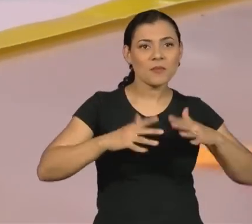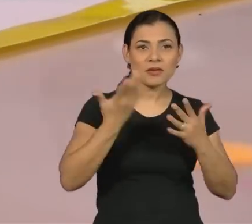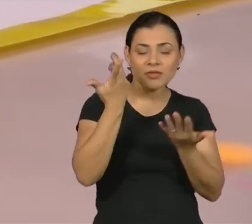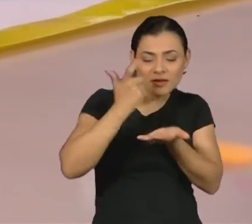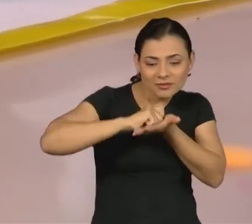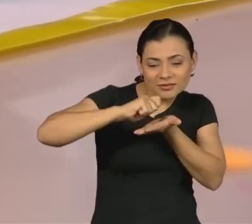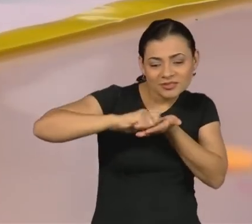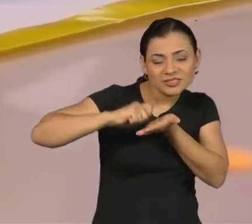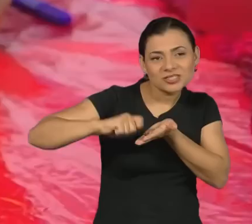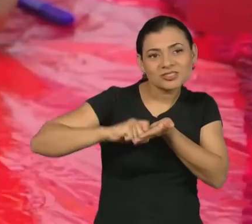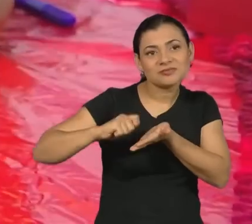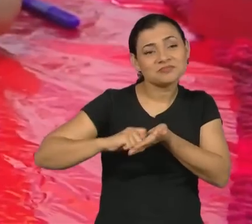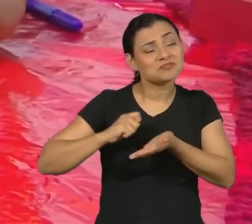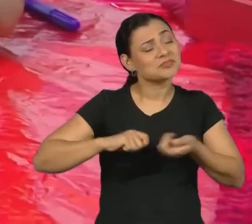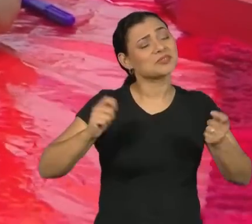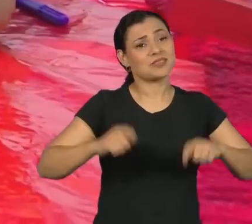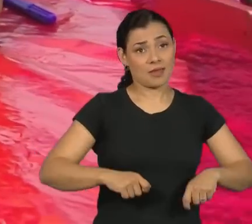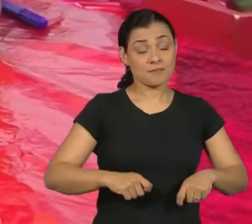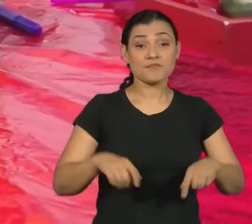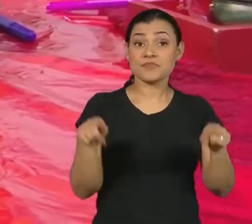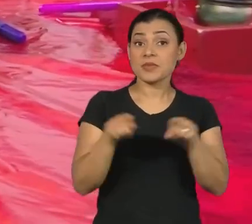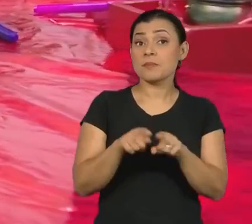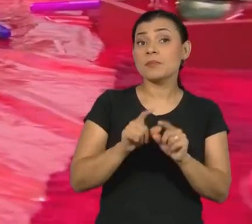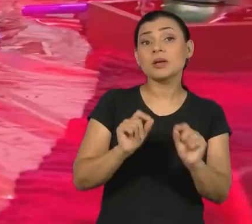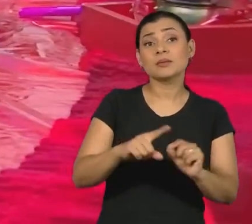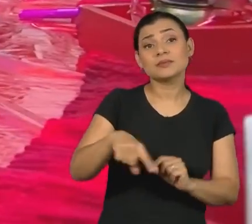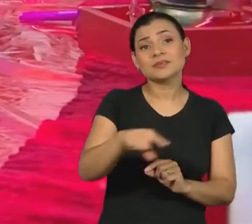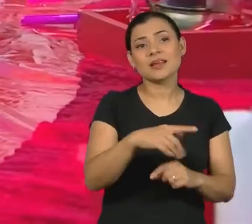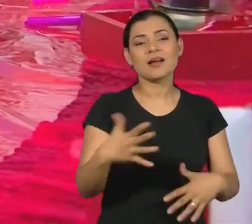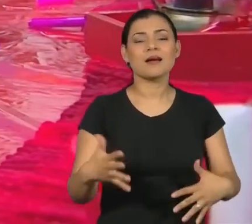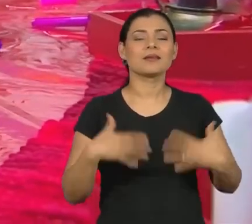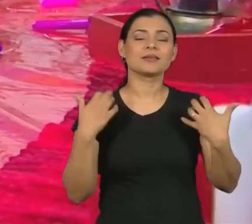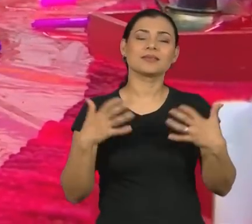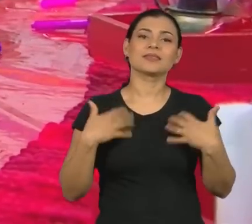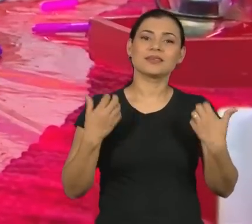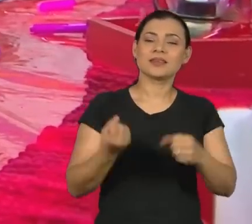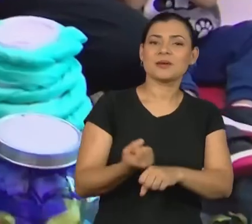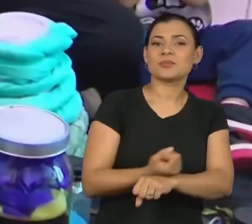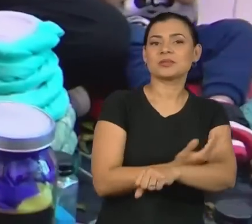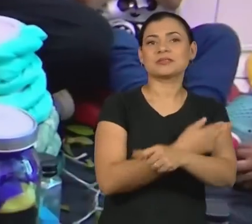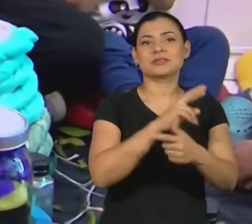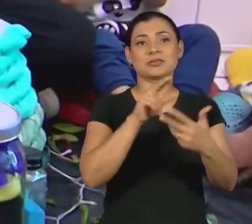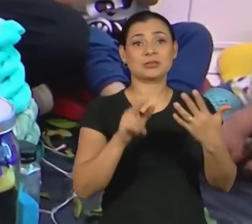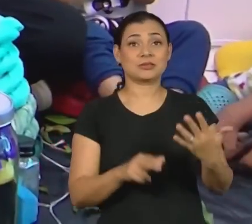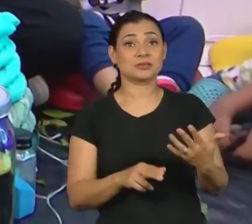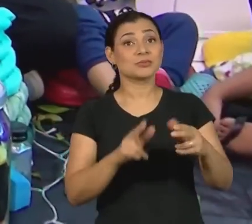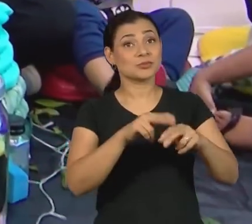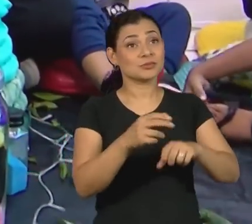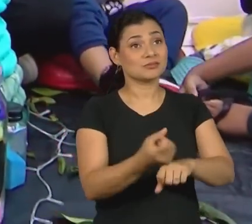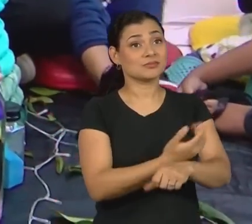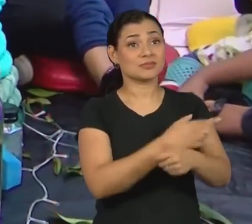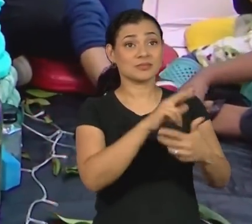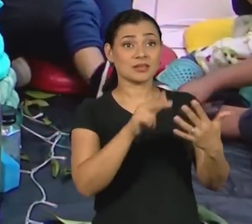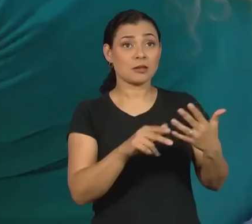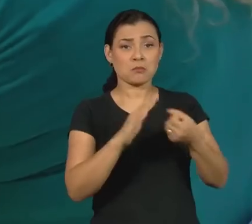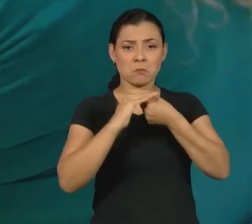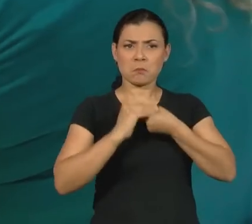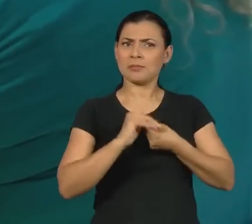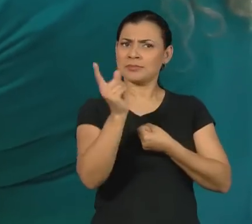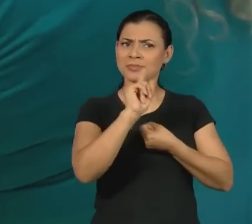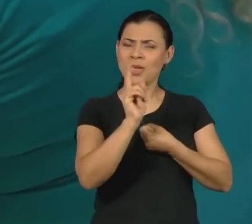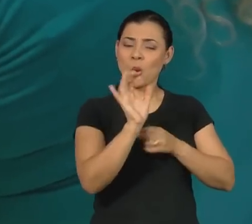e a grossa, e para trazer a alegria, as emoções. Os sentimentos não são reprimidos,